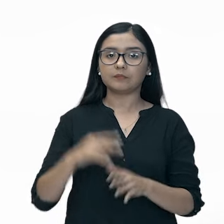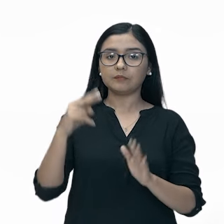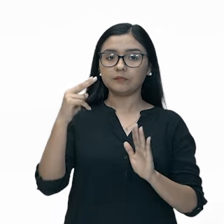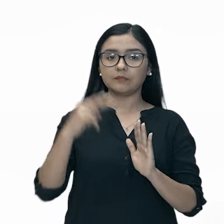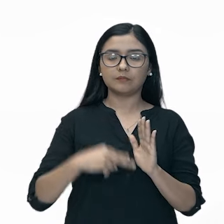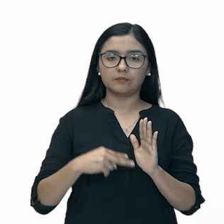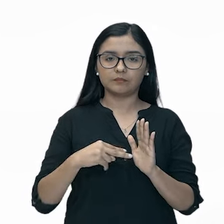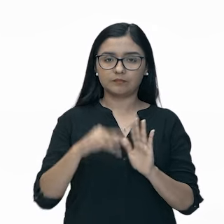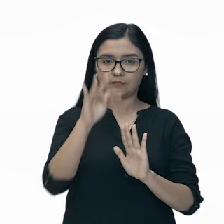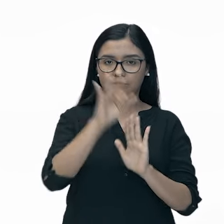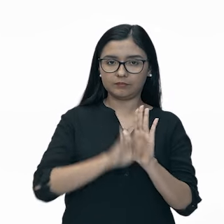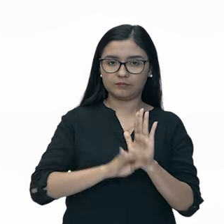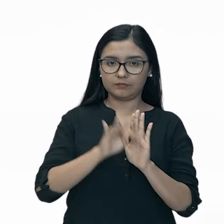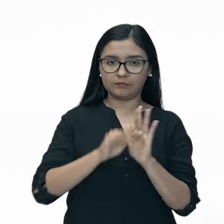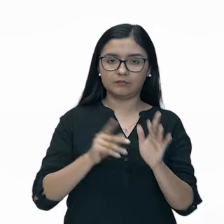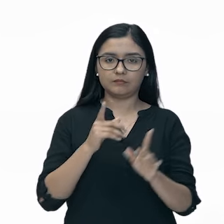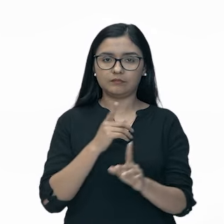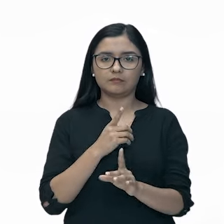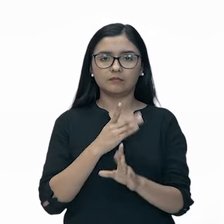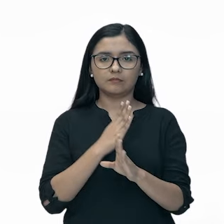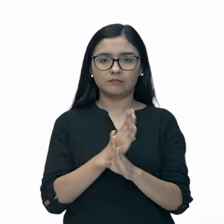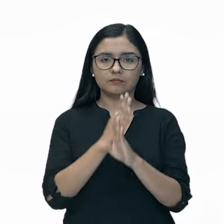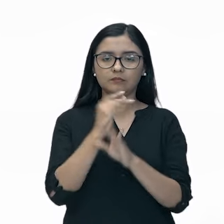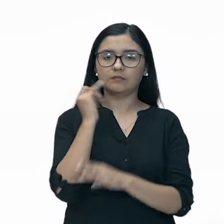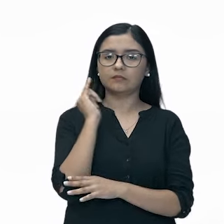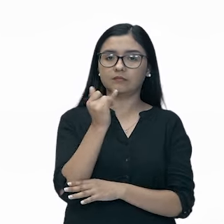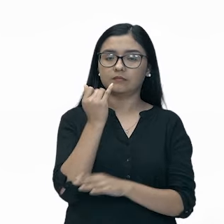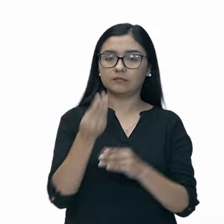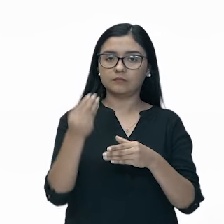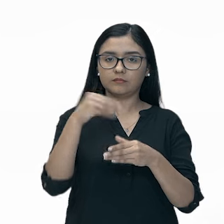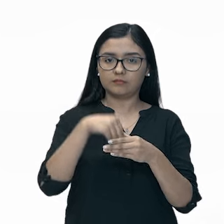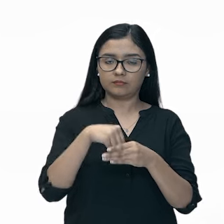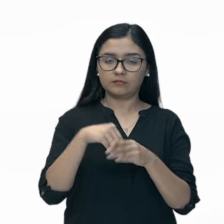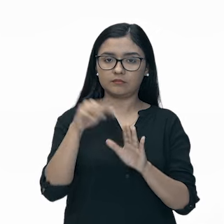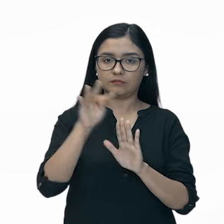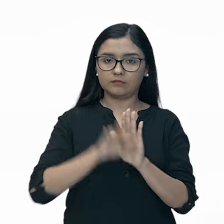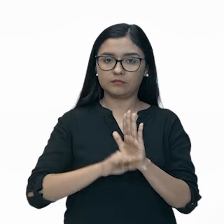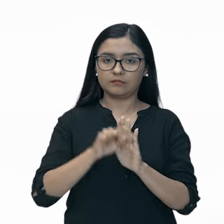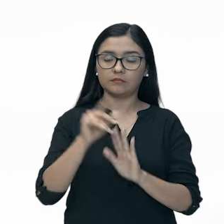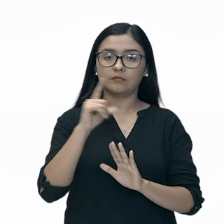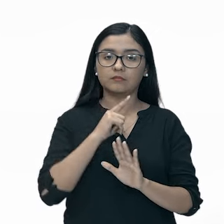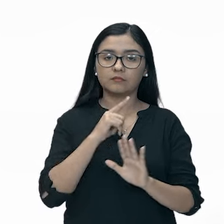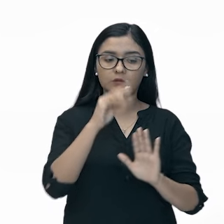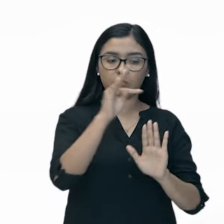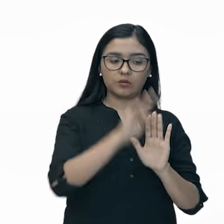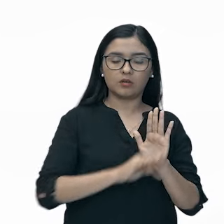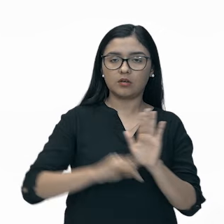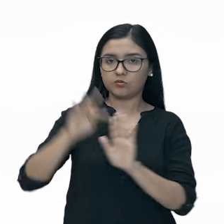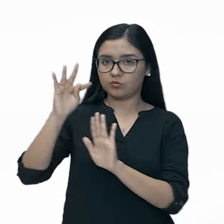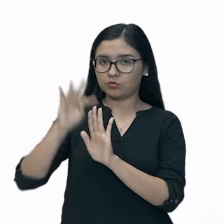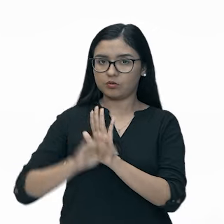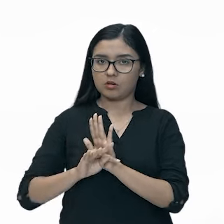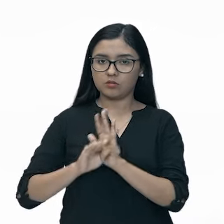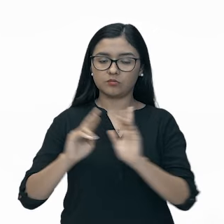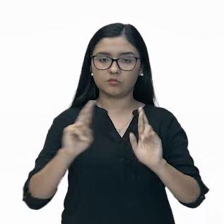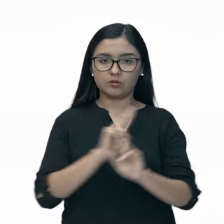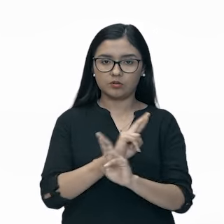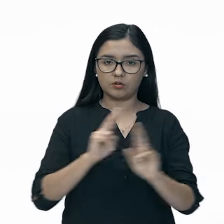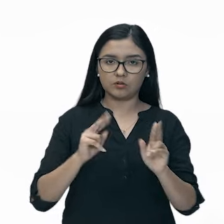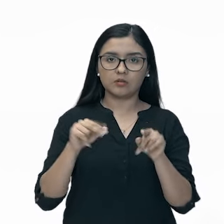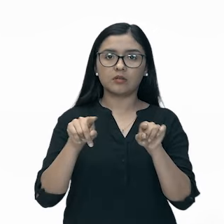e identificação dos diálogos que se estabelecem entre textos e aí nós temos intertextualidade e